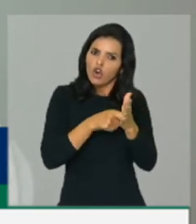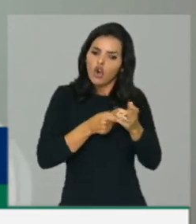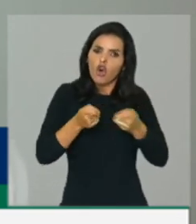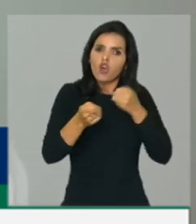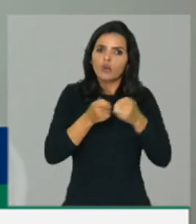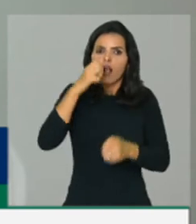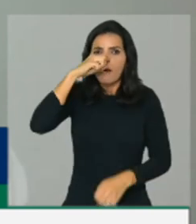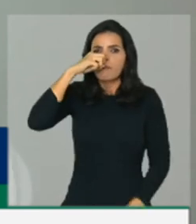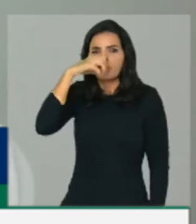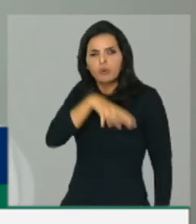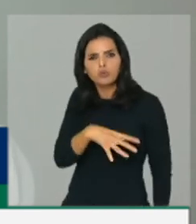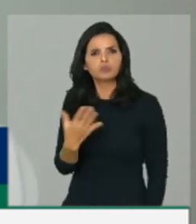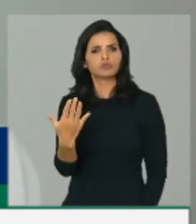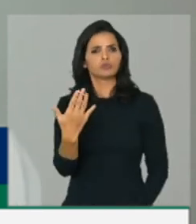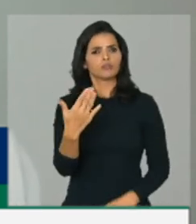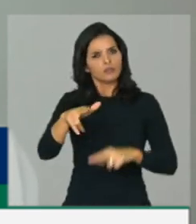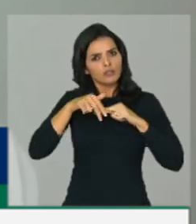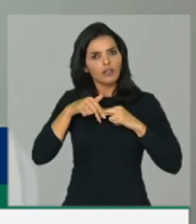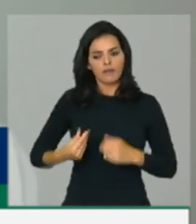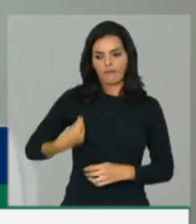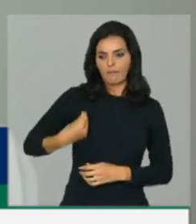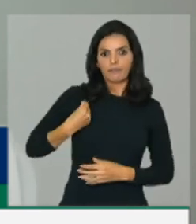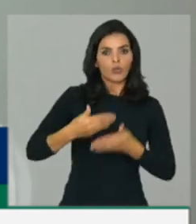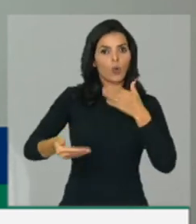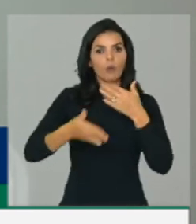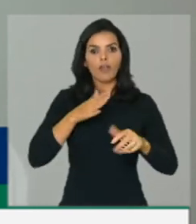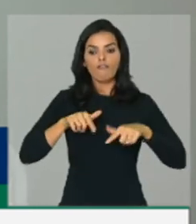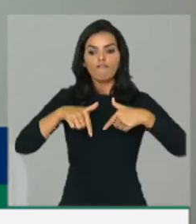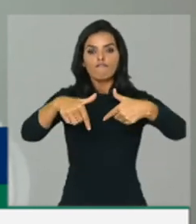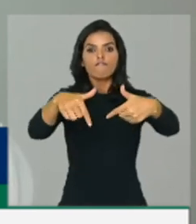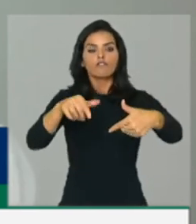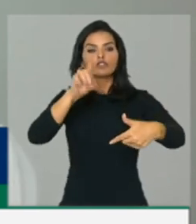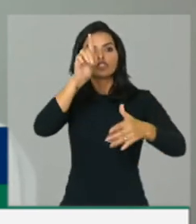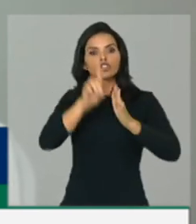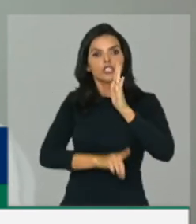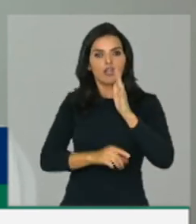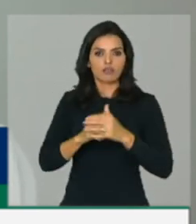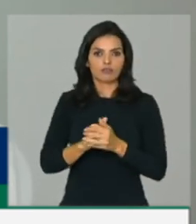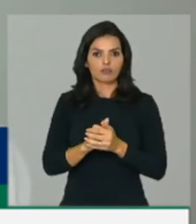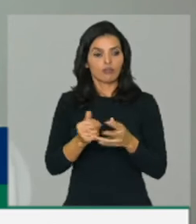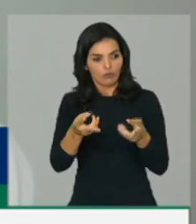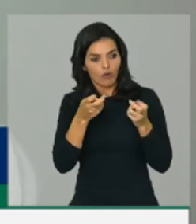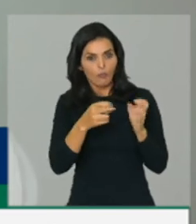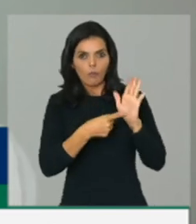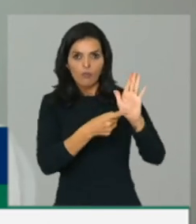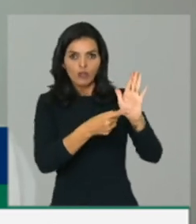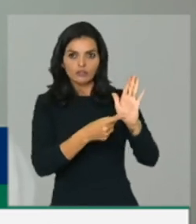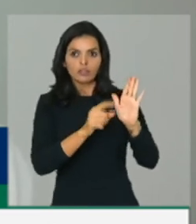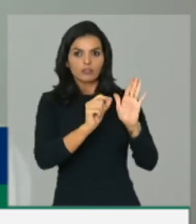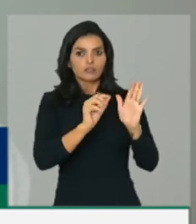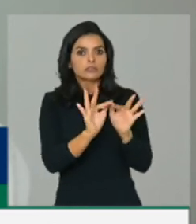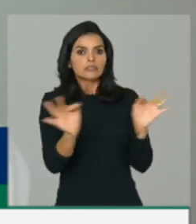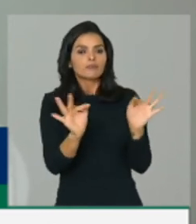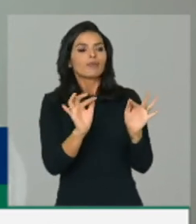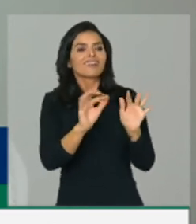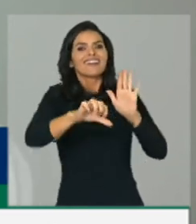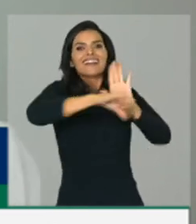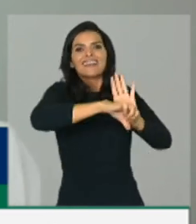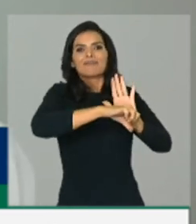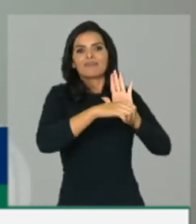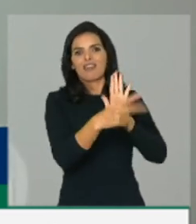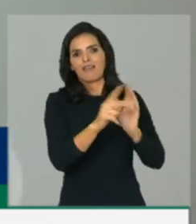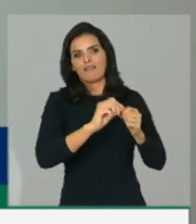dos abusos praticados no exercício de qualquer direito fundamental, notadamente quando revela possíveis práticas